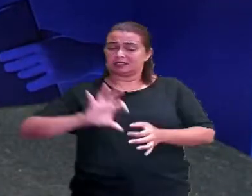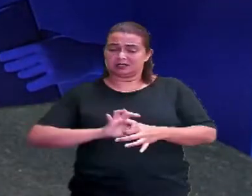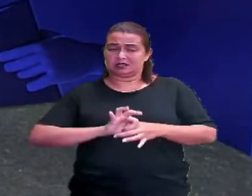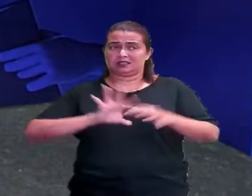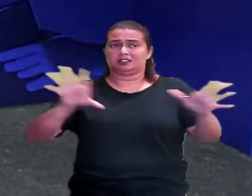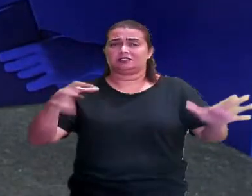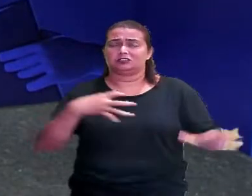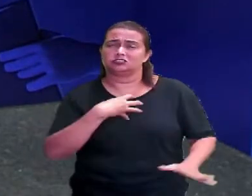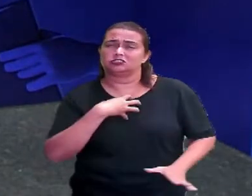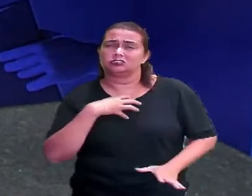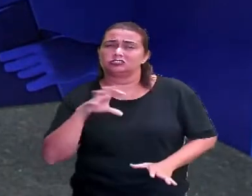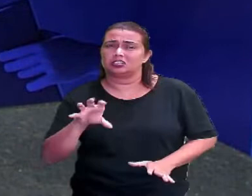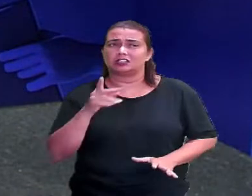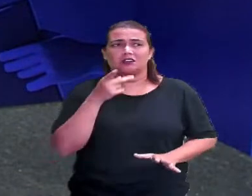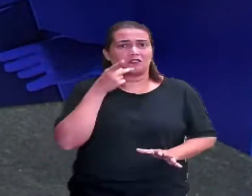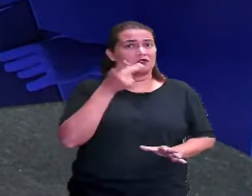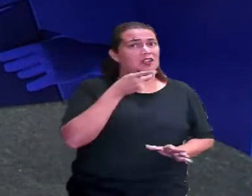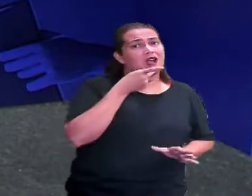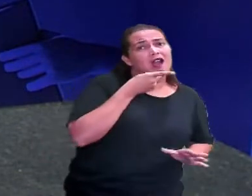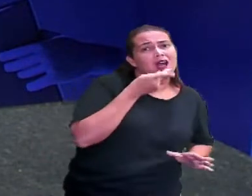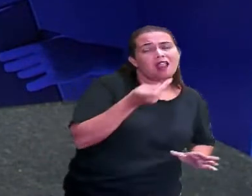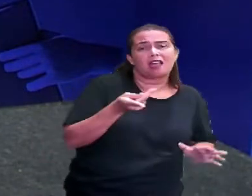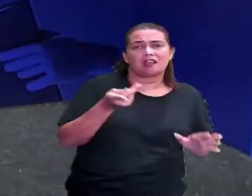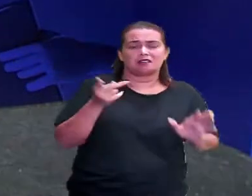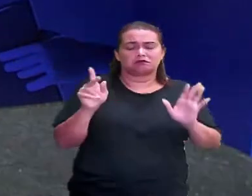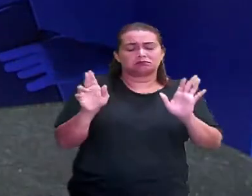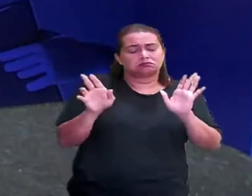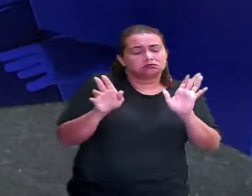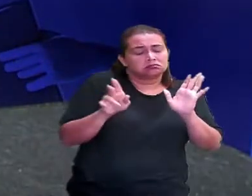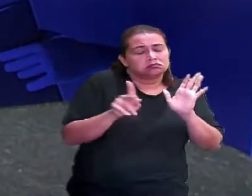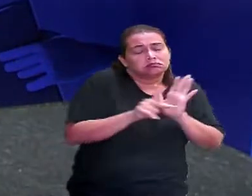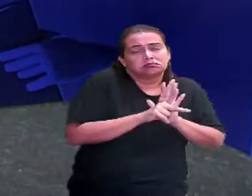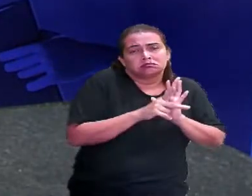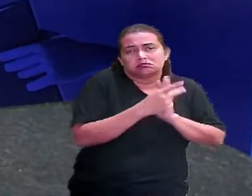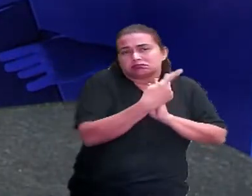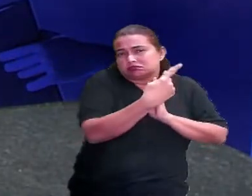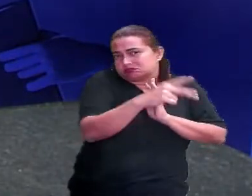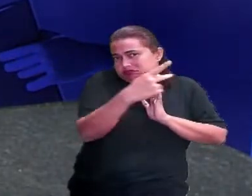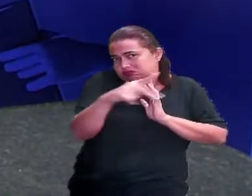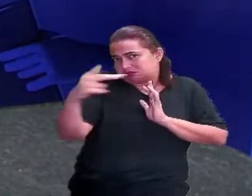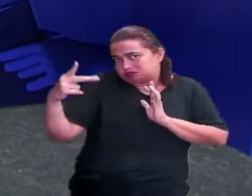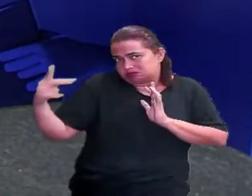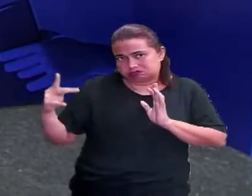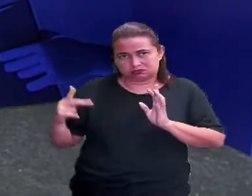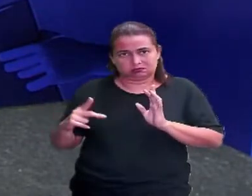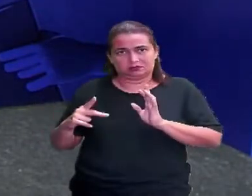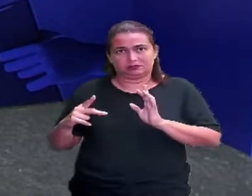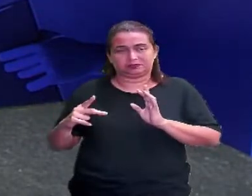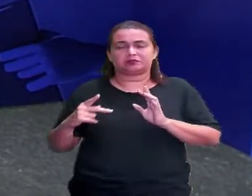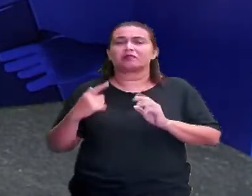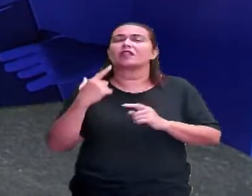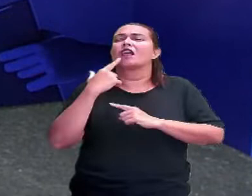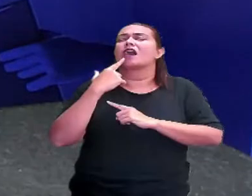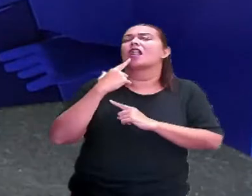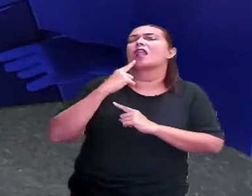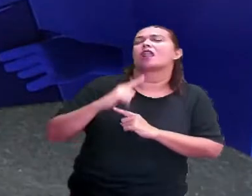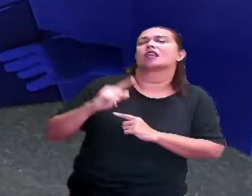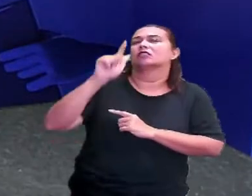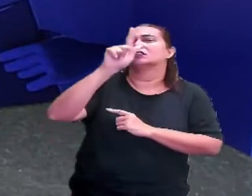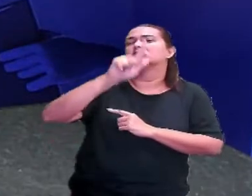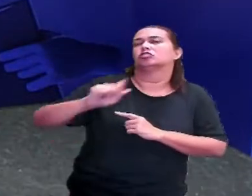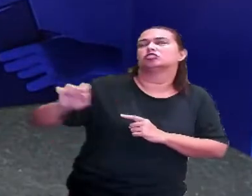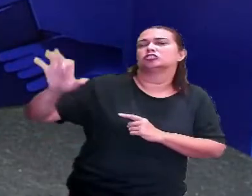maneira dando essa vivacidade à língua. Então olha, a língua geral, o que era essa língua geral?